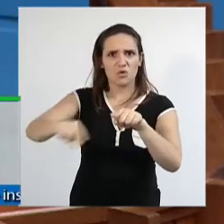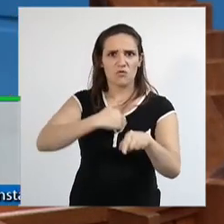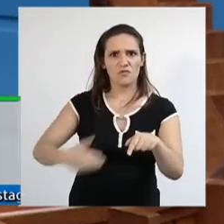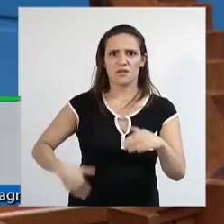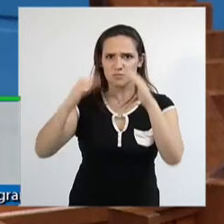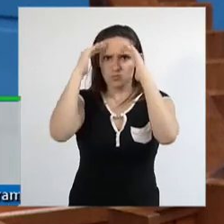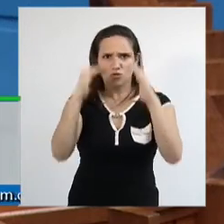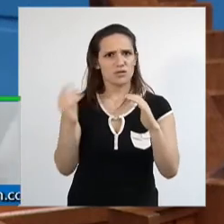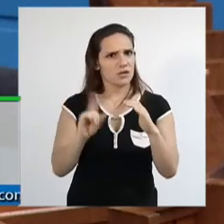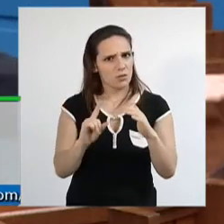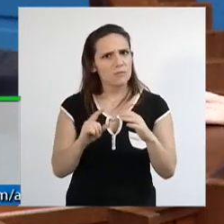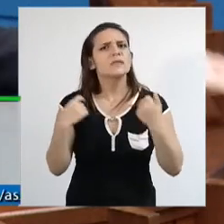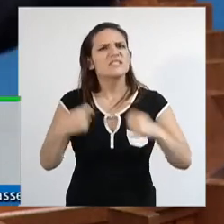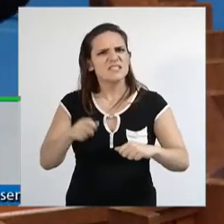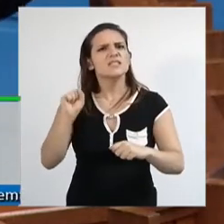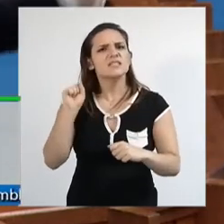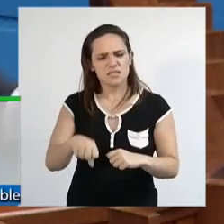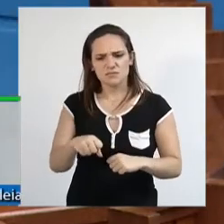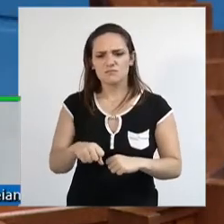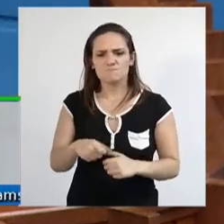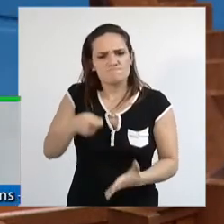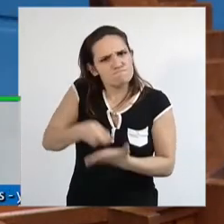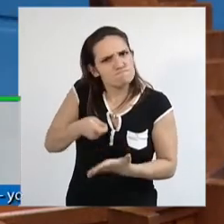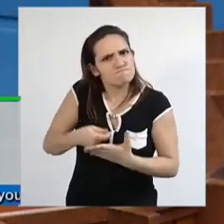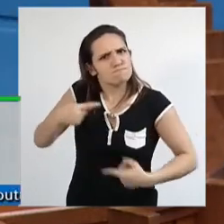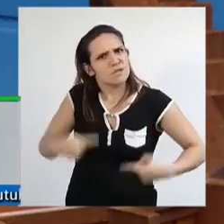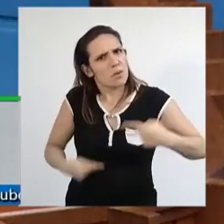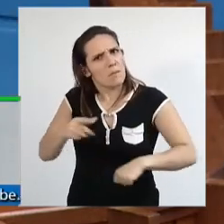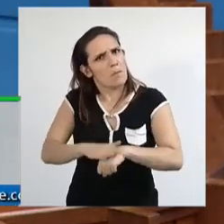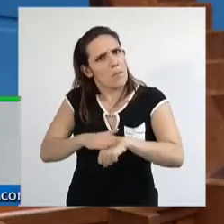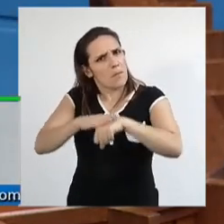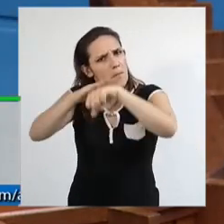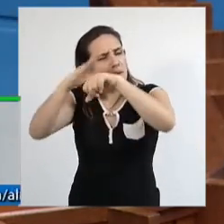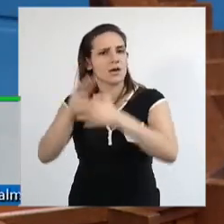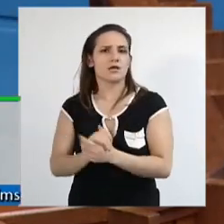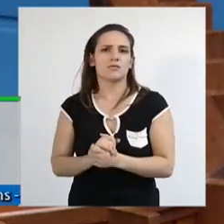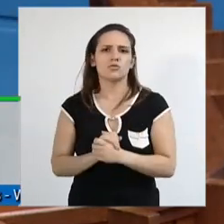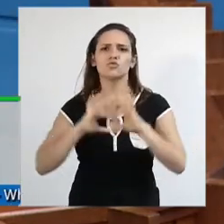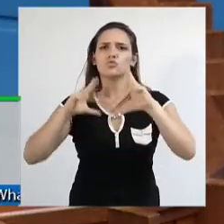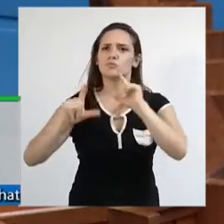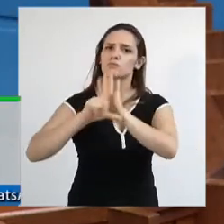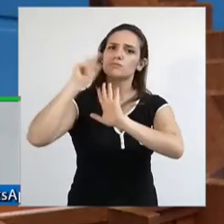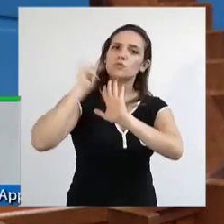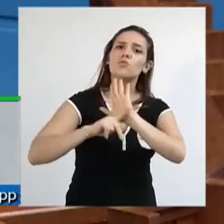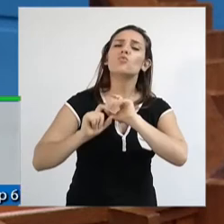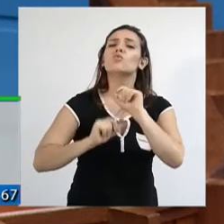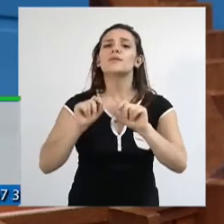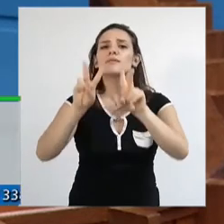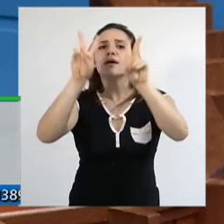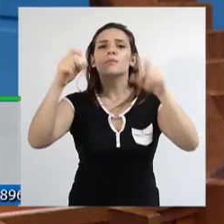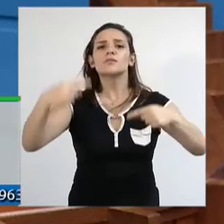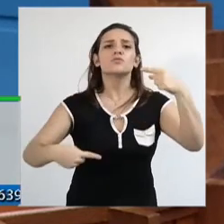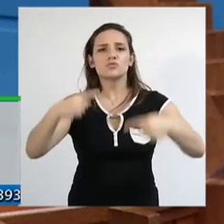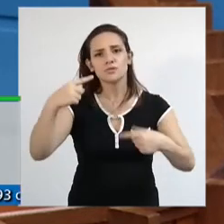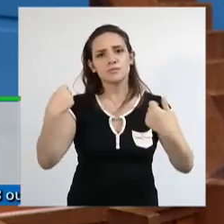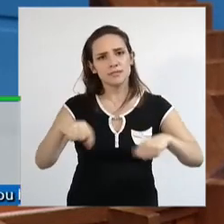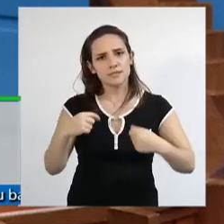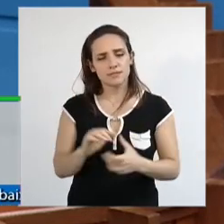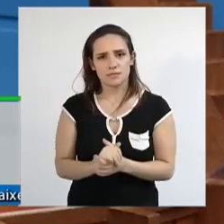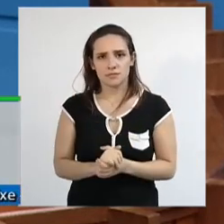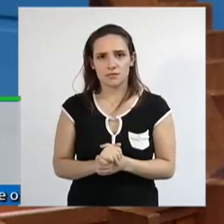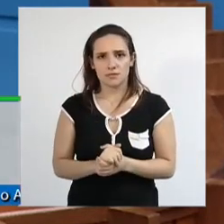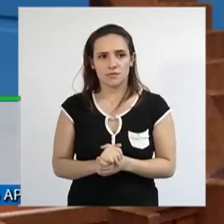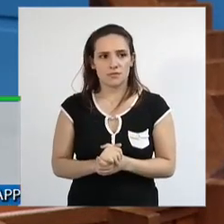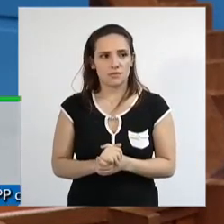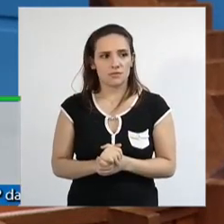ajudem a cada vez aumentar a qualidade dos debates e dos tipos de projetos que se discutem aqui nesse plenário. Todo o